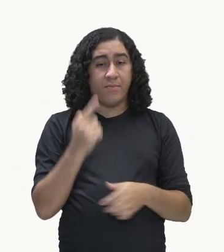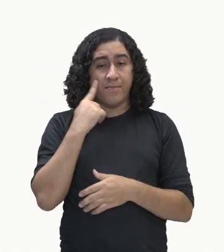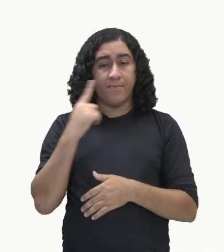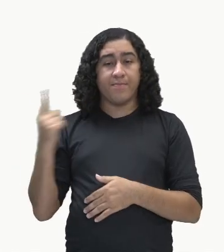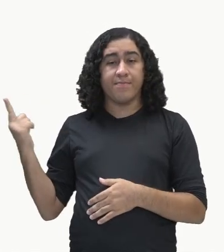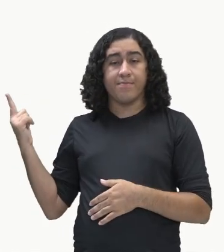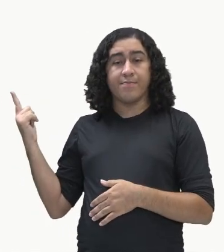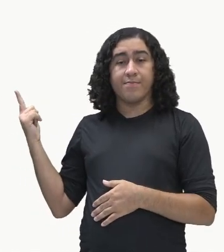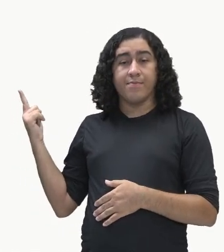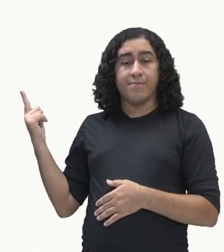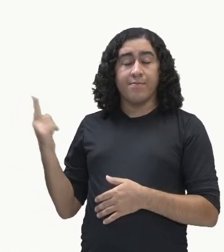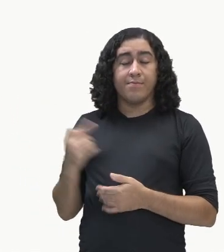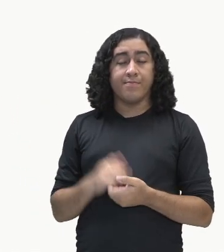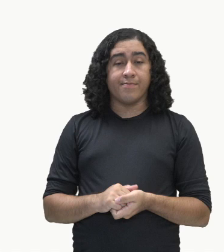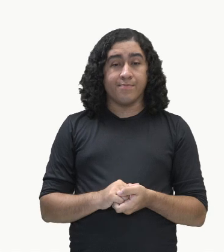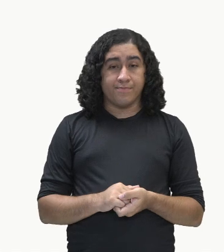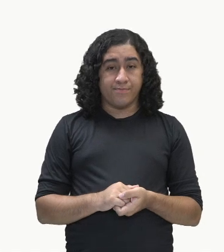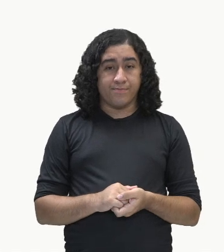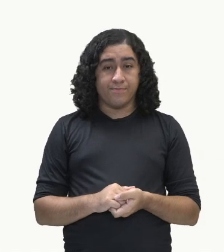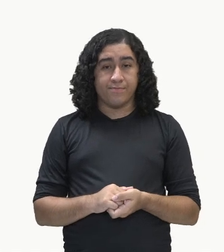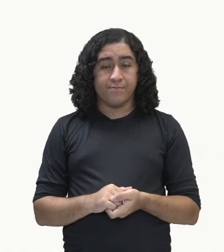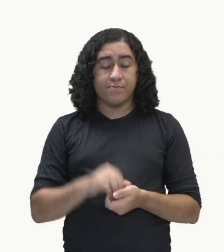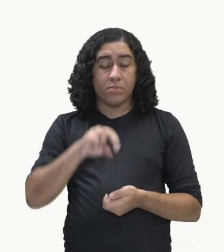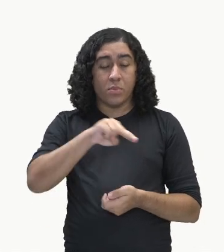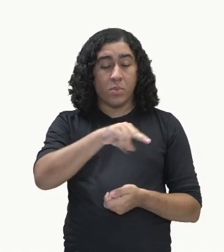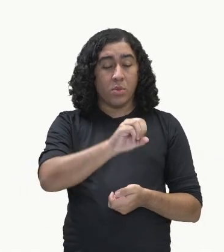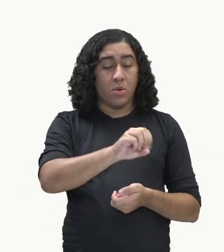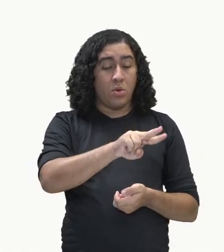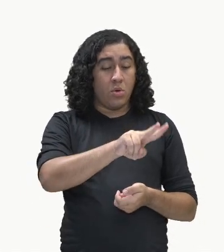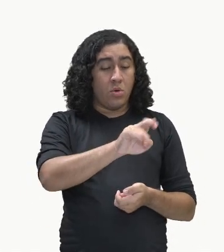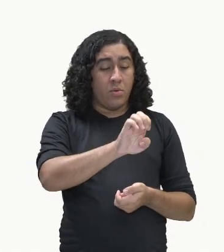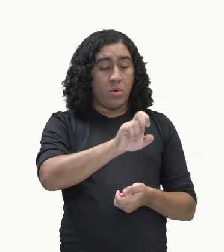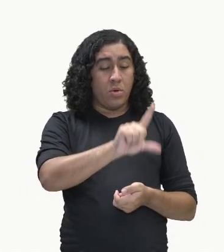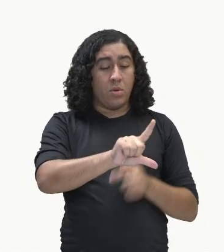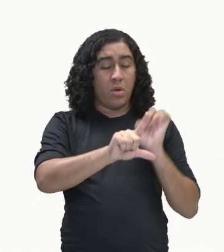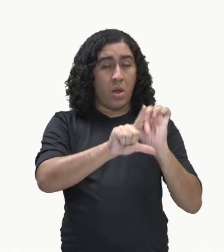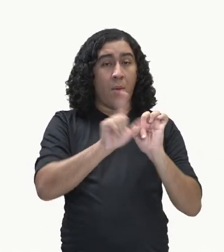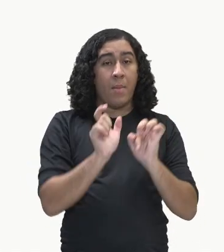this novel, nesse romance. A palavrinha novel